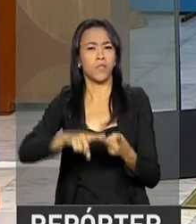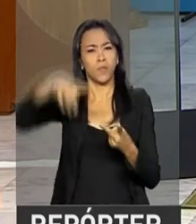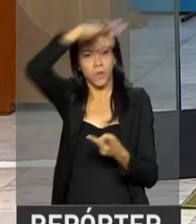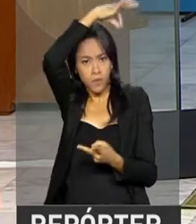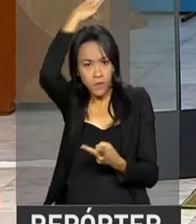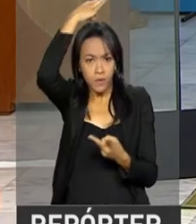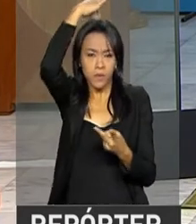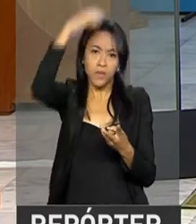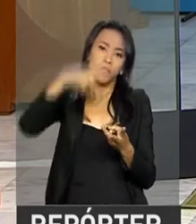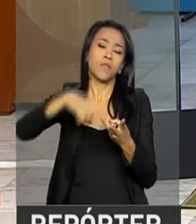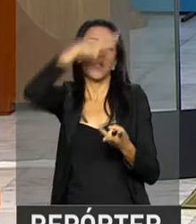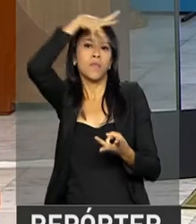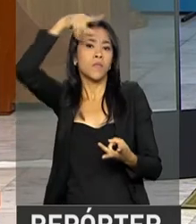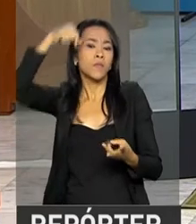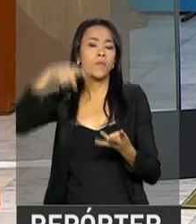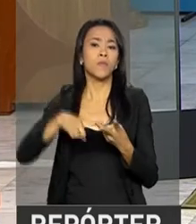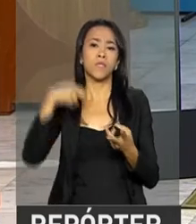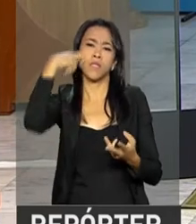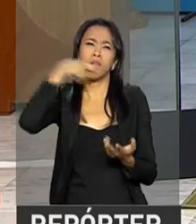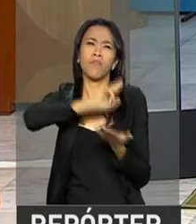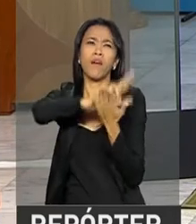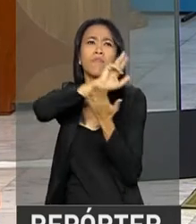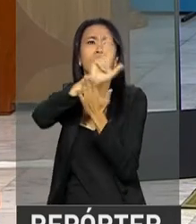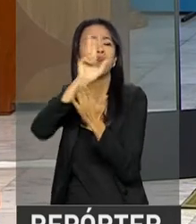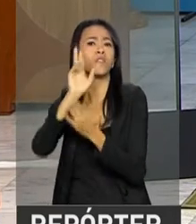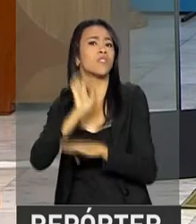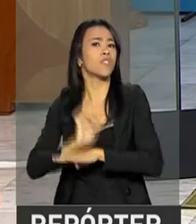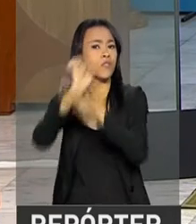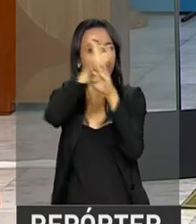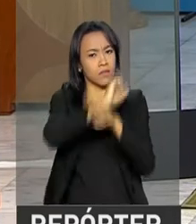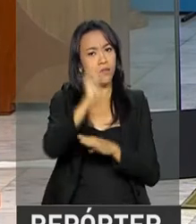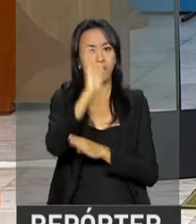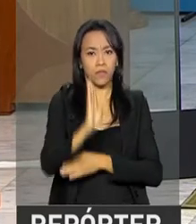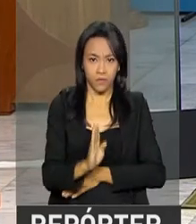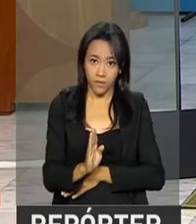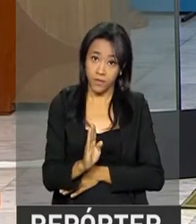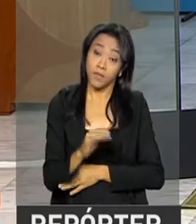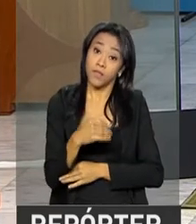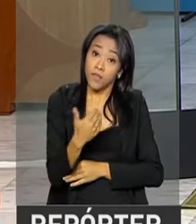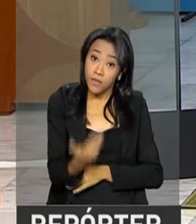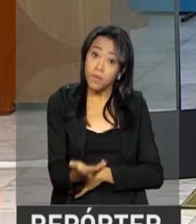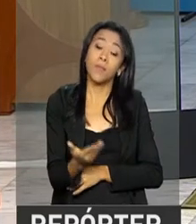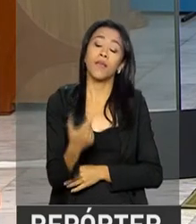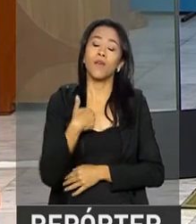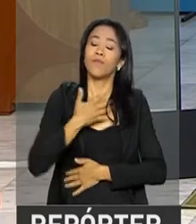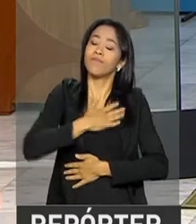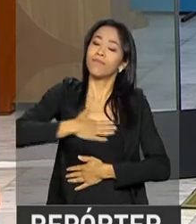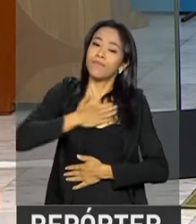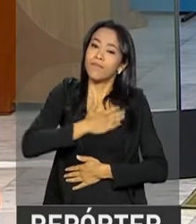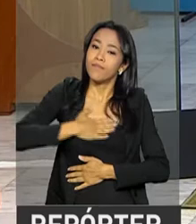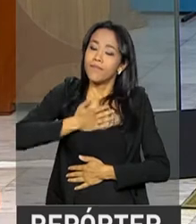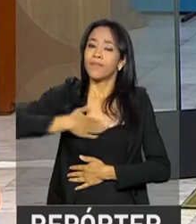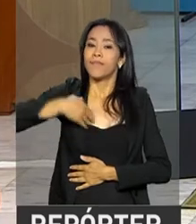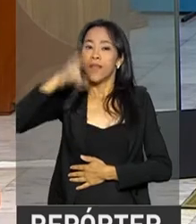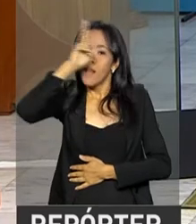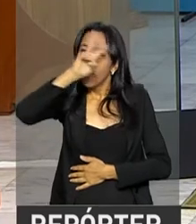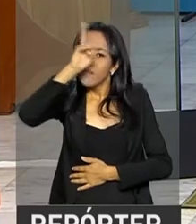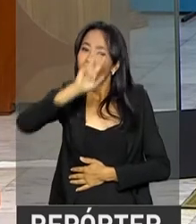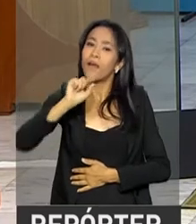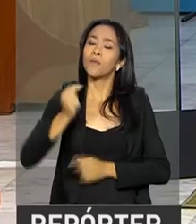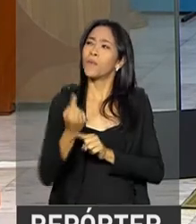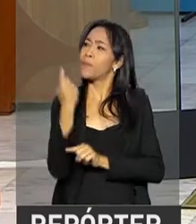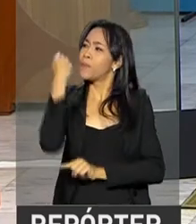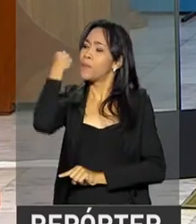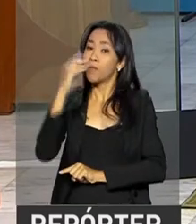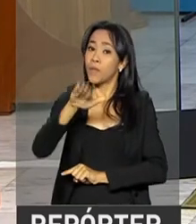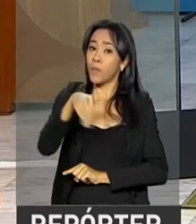de natal em vários estados brasileiros e me apraz muito lembrar e lembrar que quando